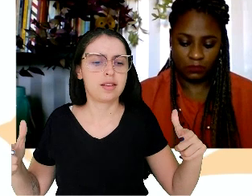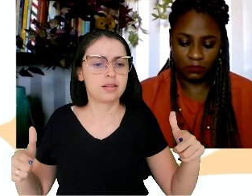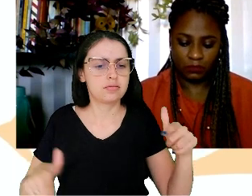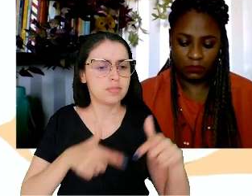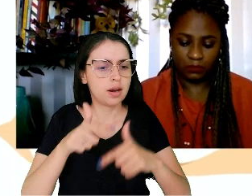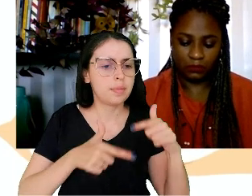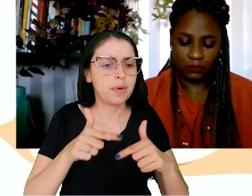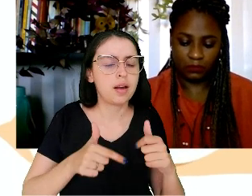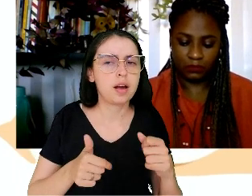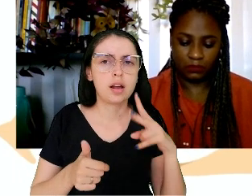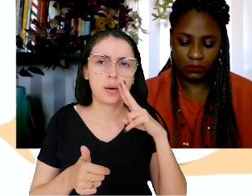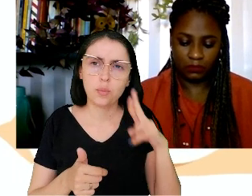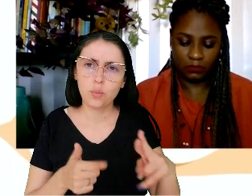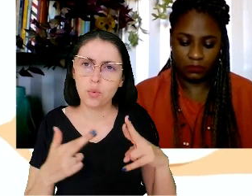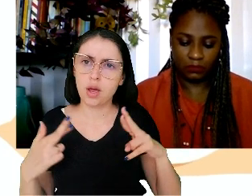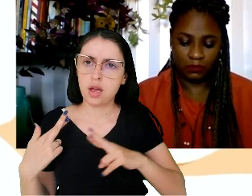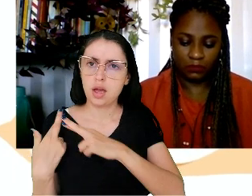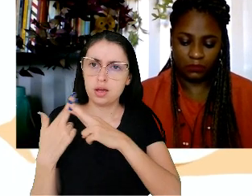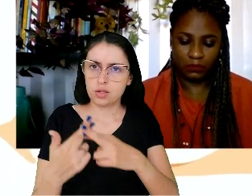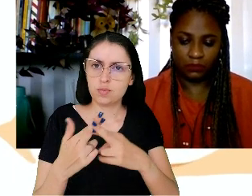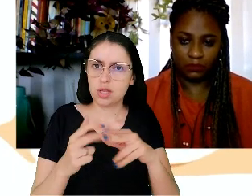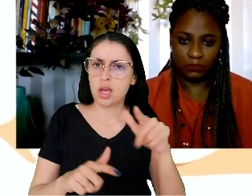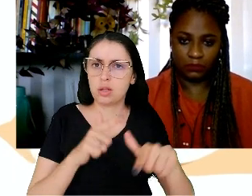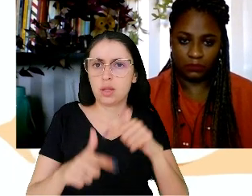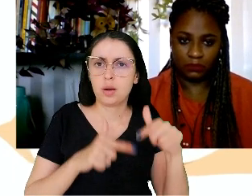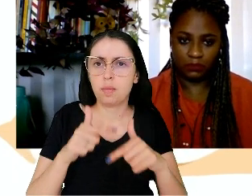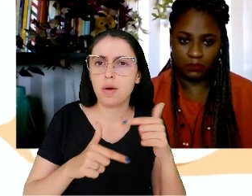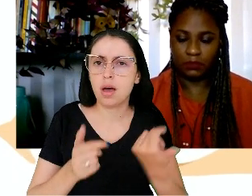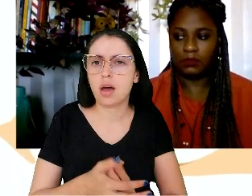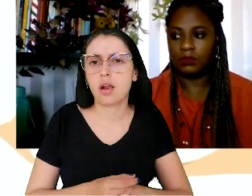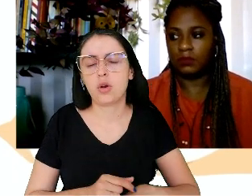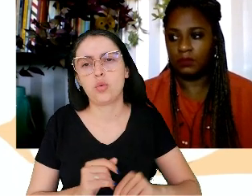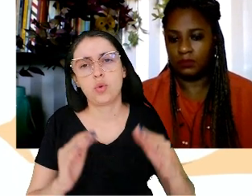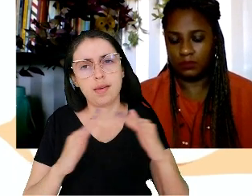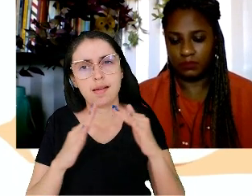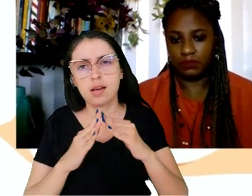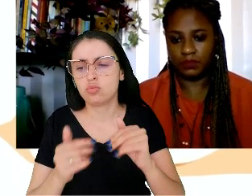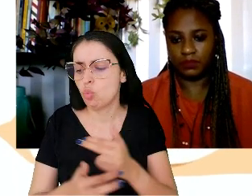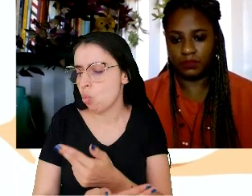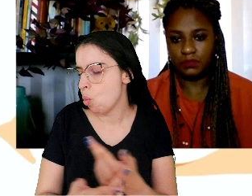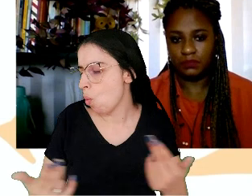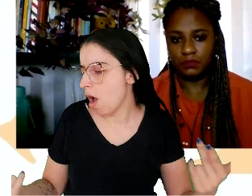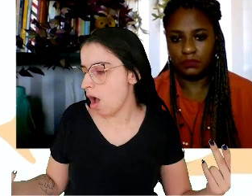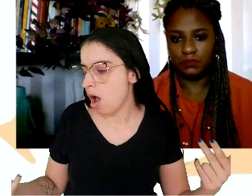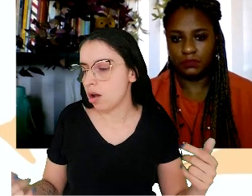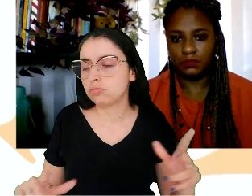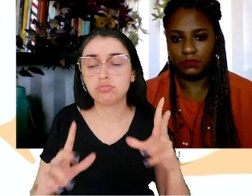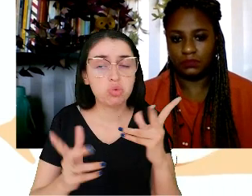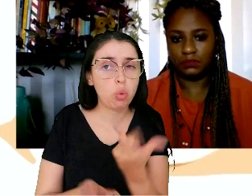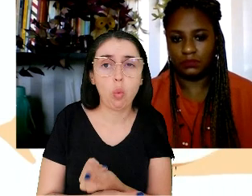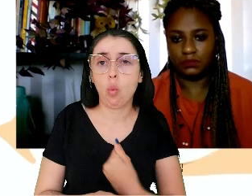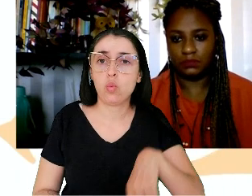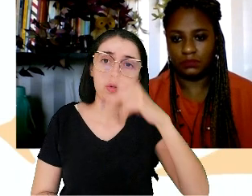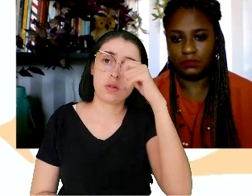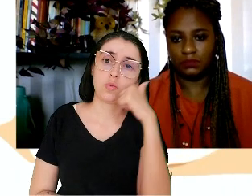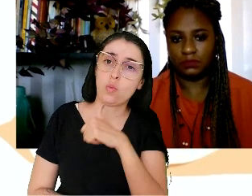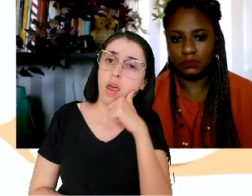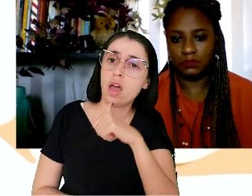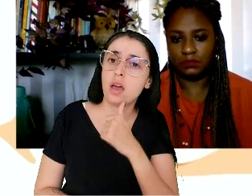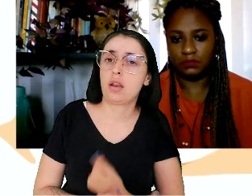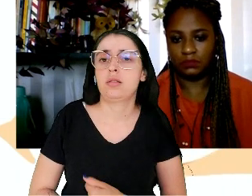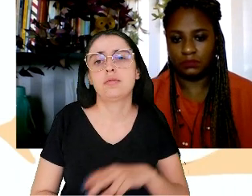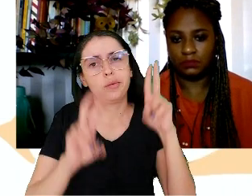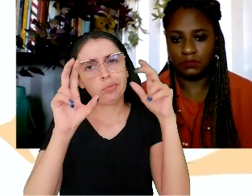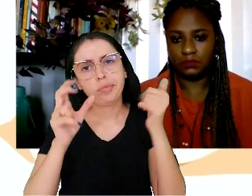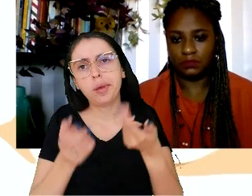desse trabalho doméstico, que é desempenhado por todas as mulheres, ele é um assunto